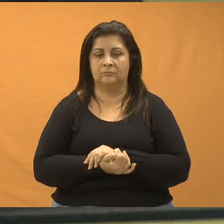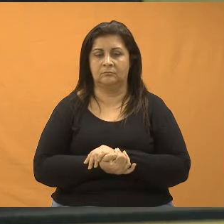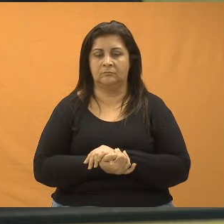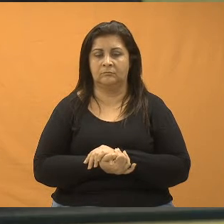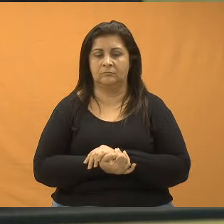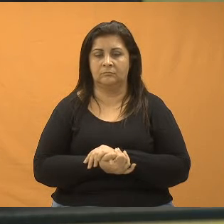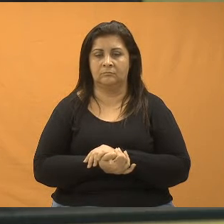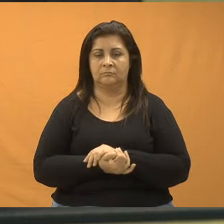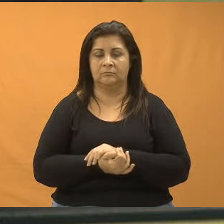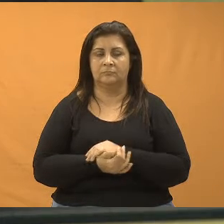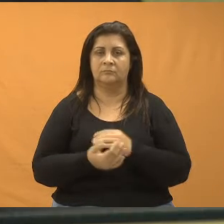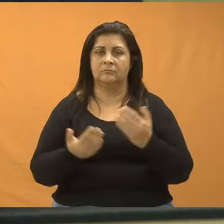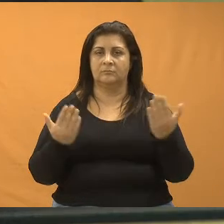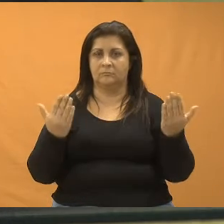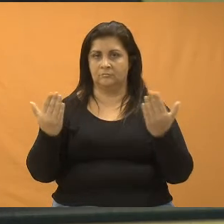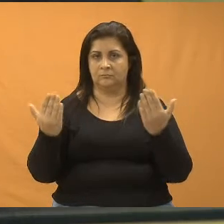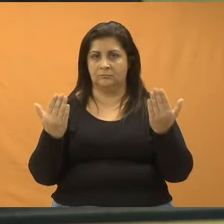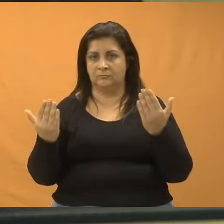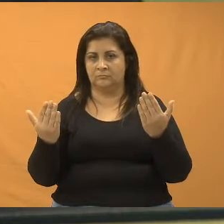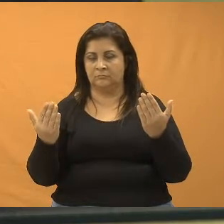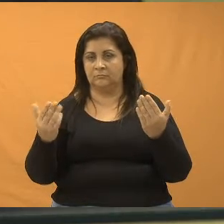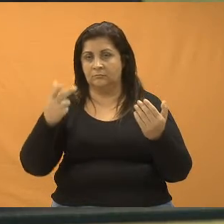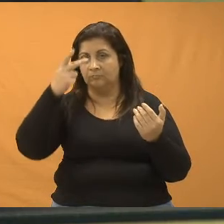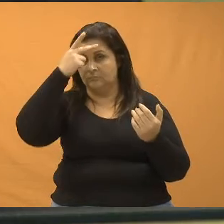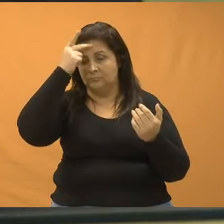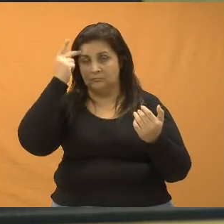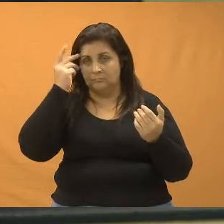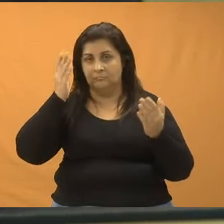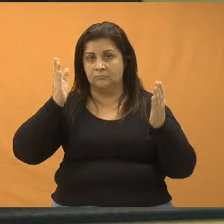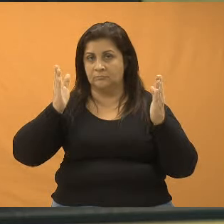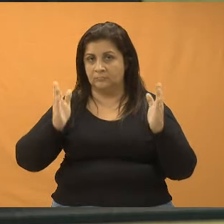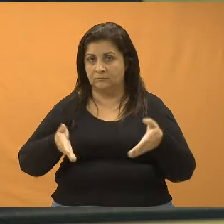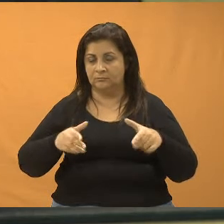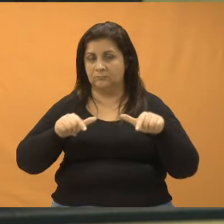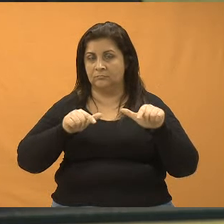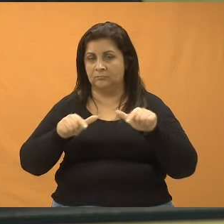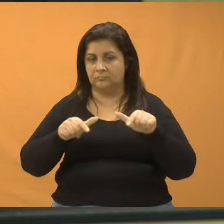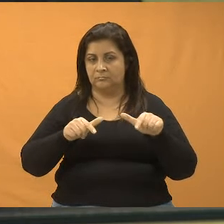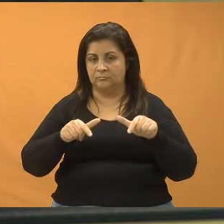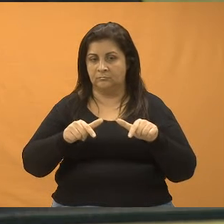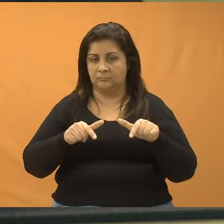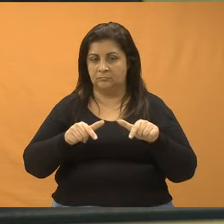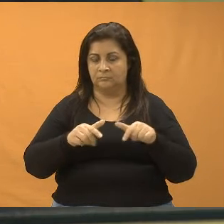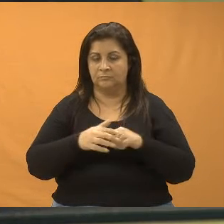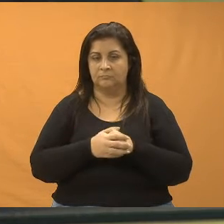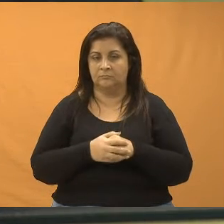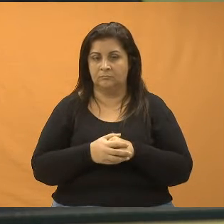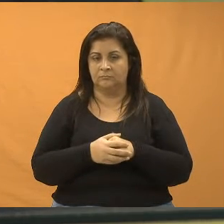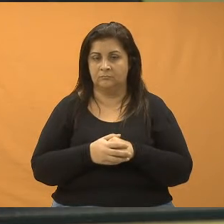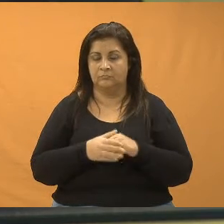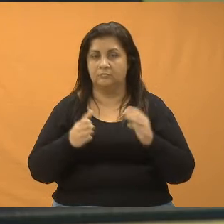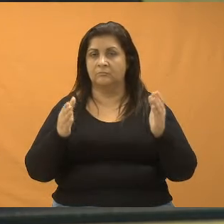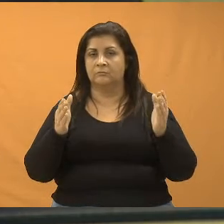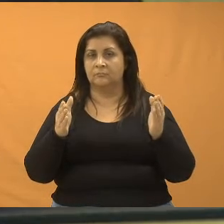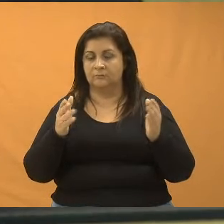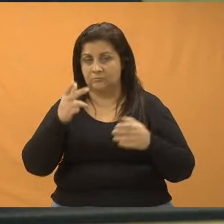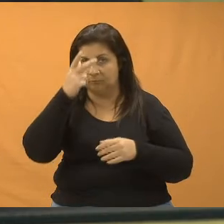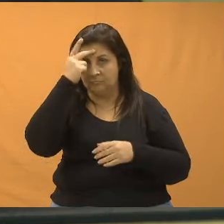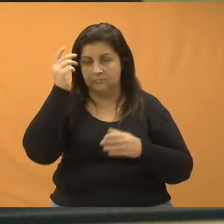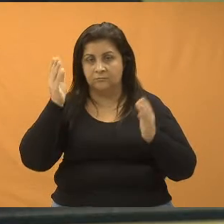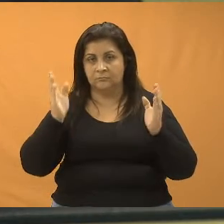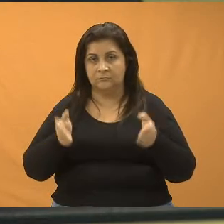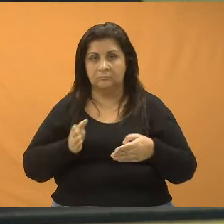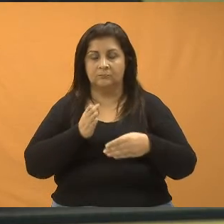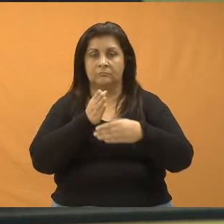esses dois lados, seja, né, as pessoas que hoje fazem a Santa Casa, ou seja, o munícipe jacarense que hoje tem a Santa